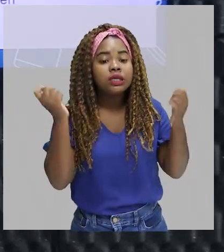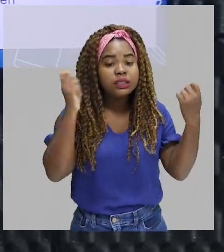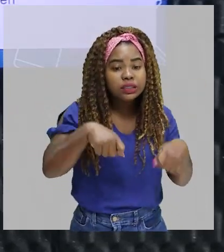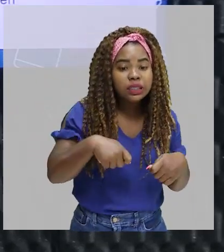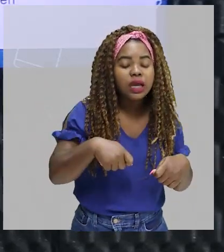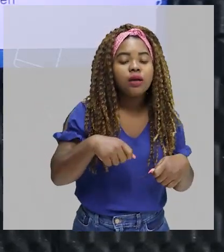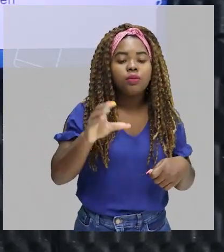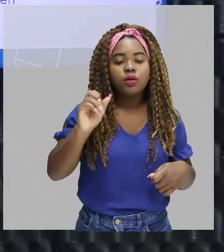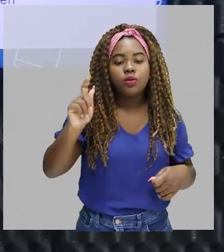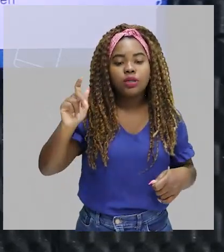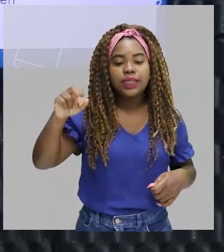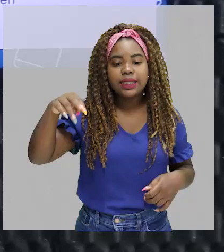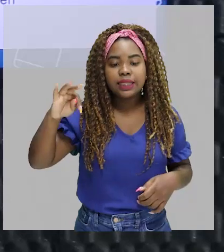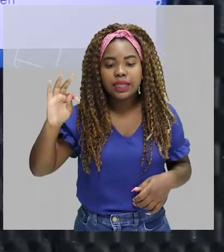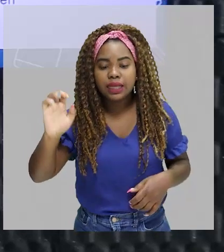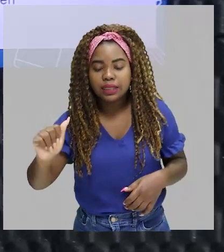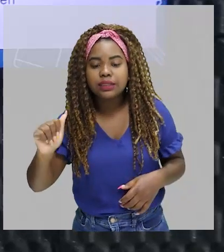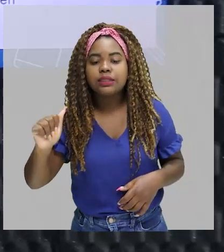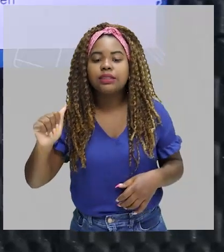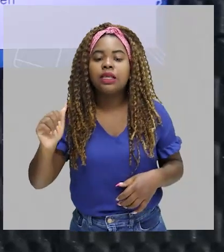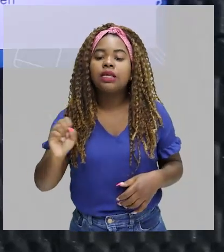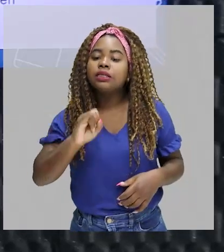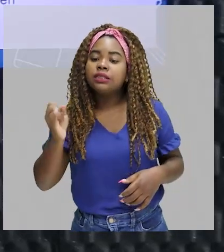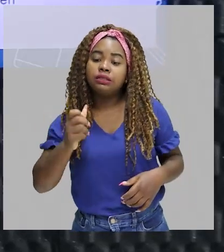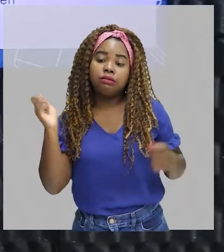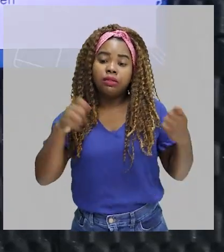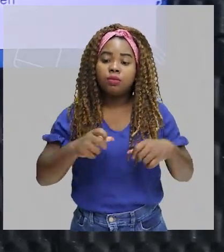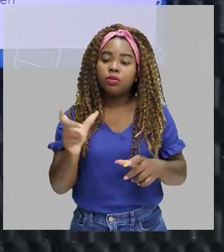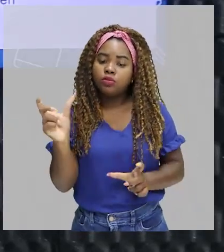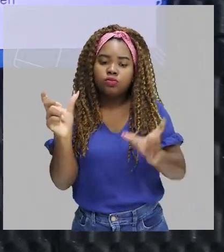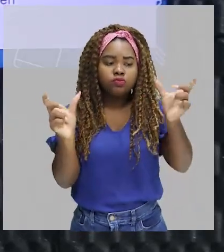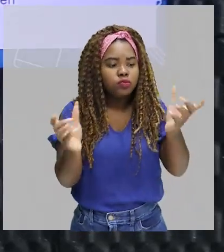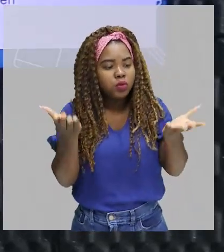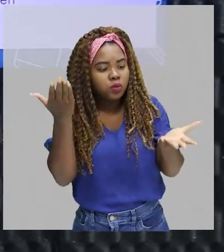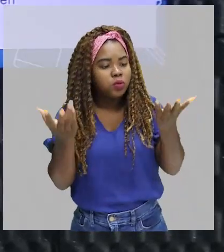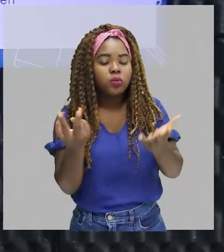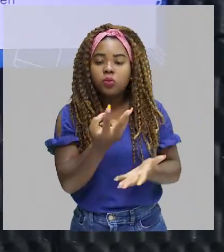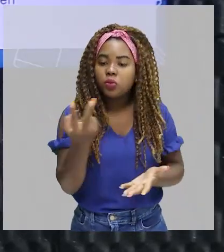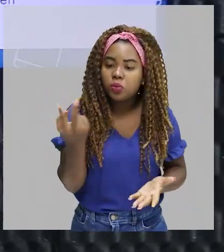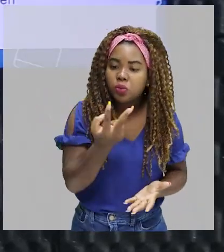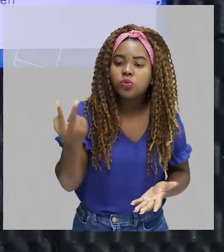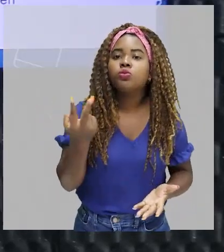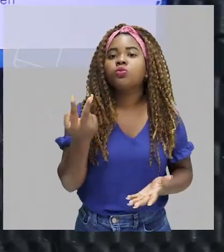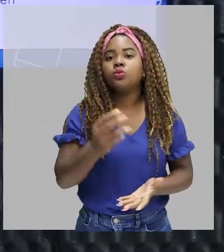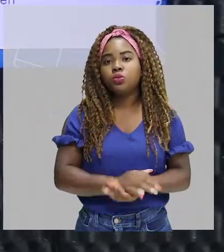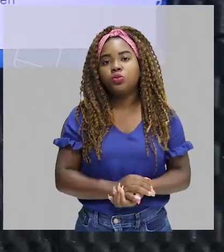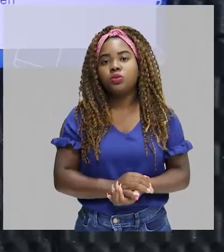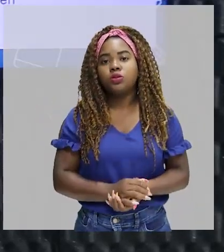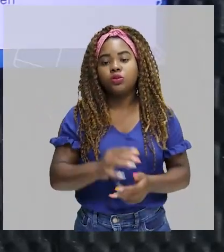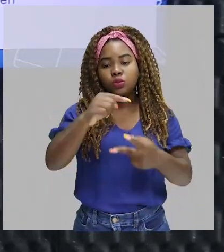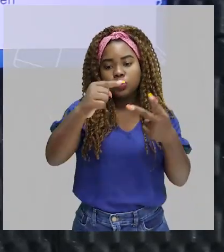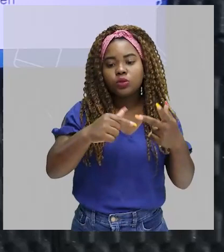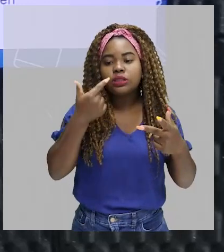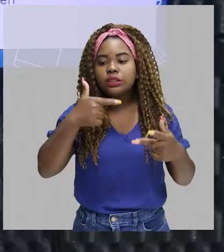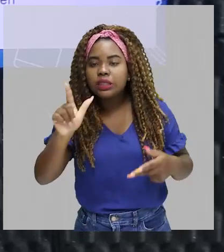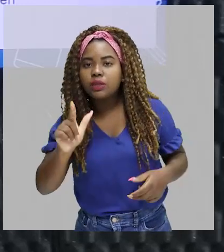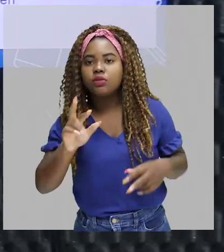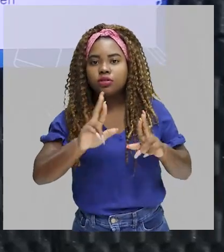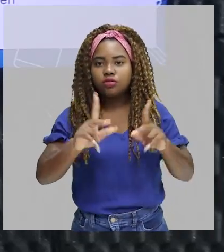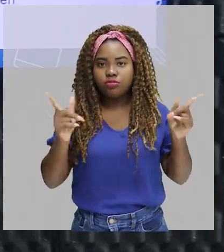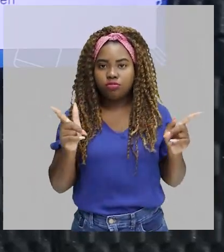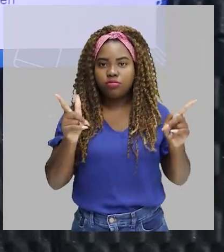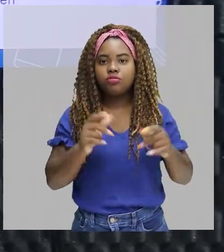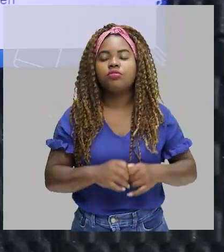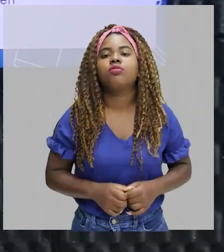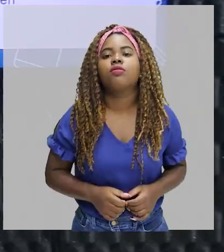se você considera uma comparação entre duas, considerando dois idiomas diferentes. Então, são pares de